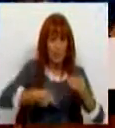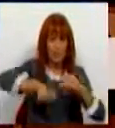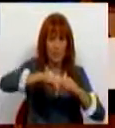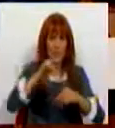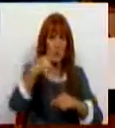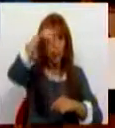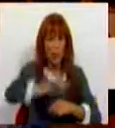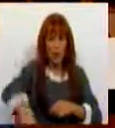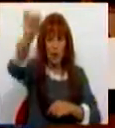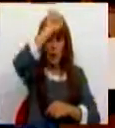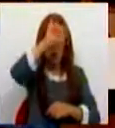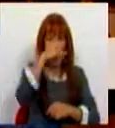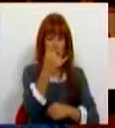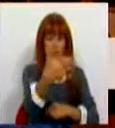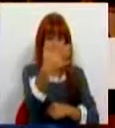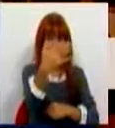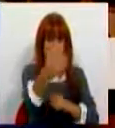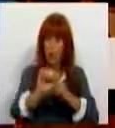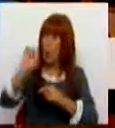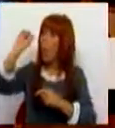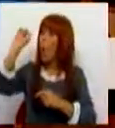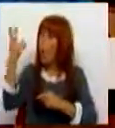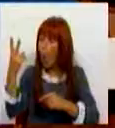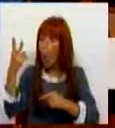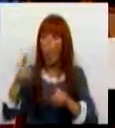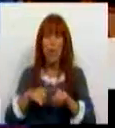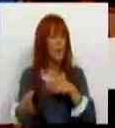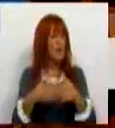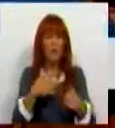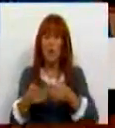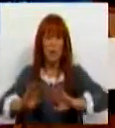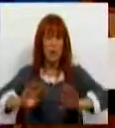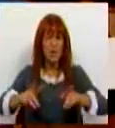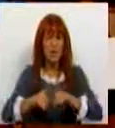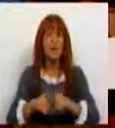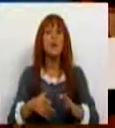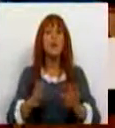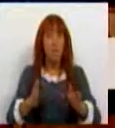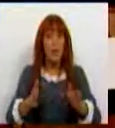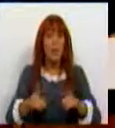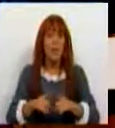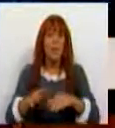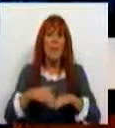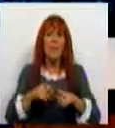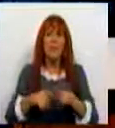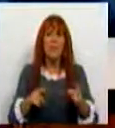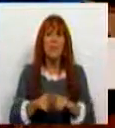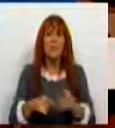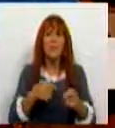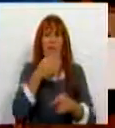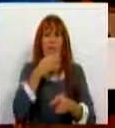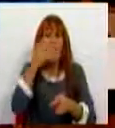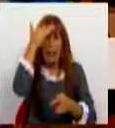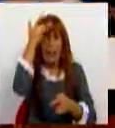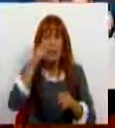sobretaxa no dia 1 de janeiro de 2017, ou não me interessa, entre fazer um SAI, nem falo de falar o